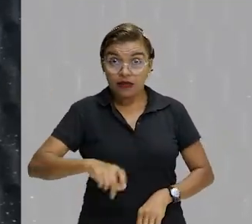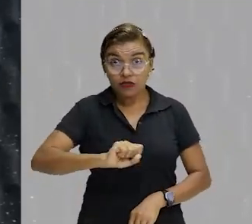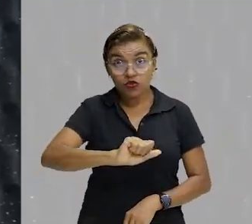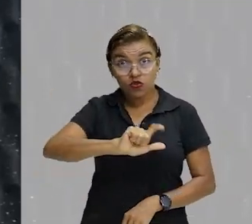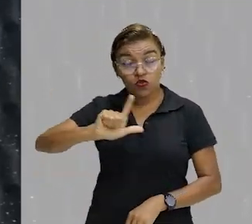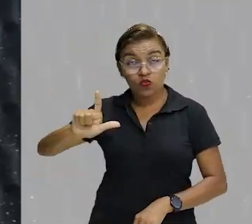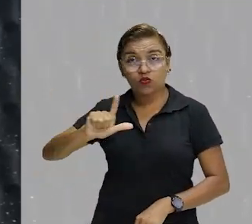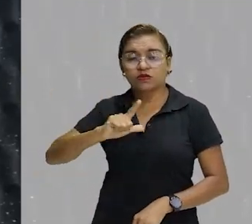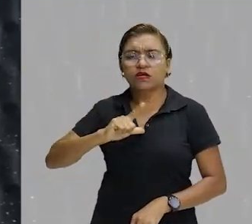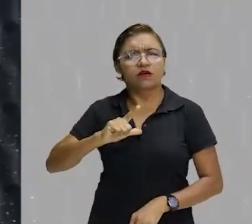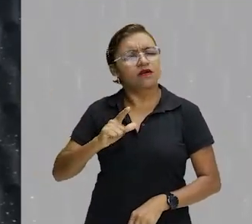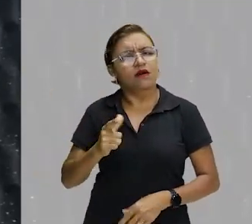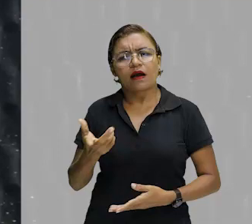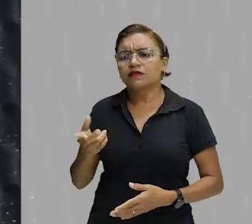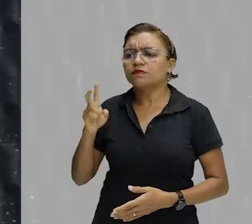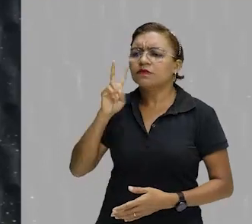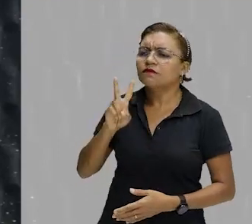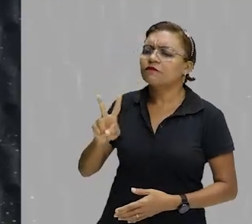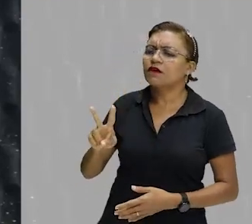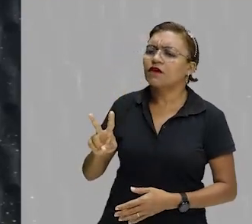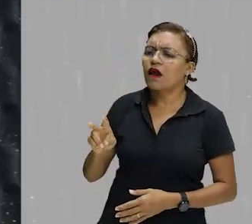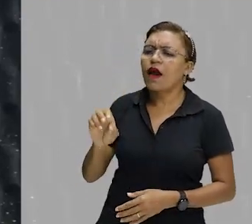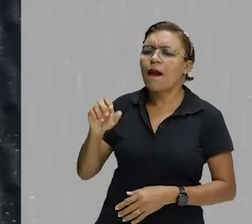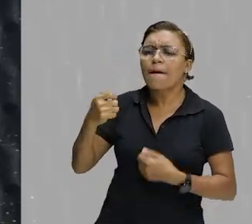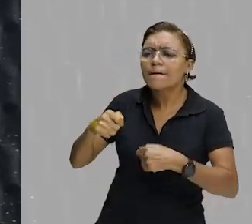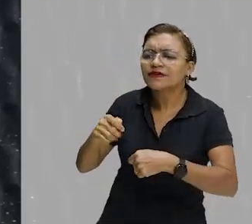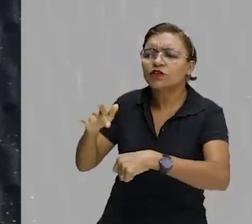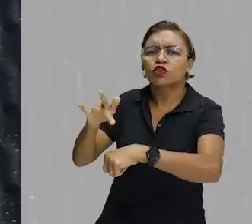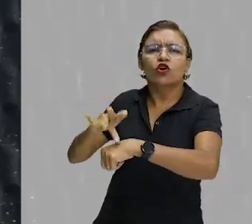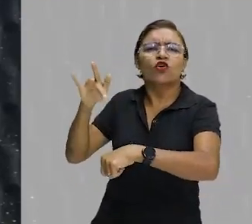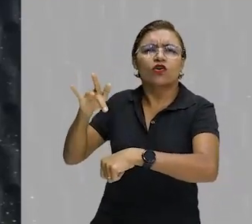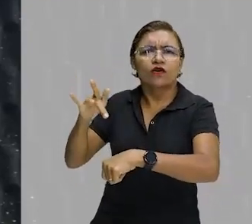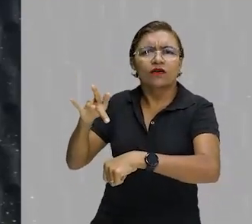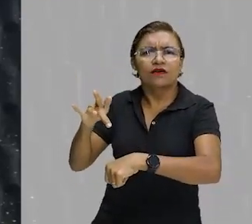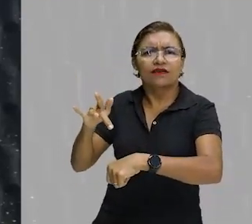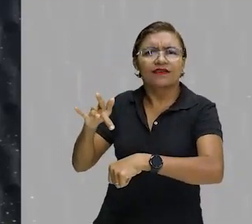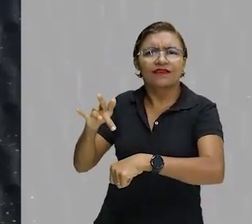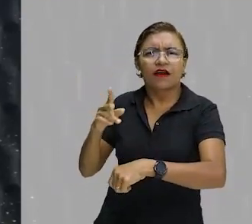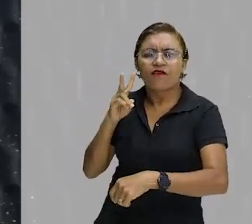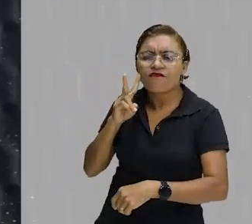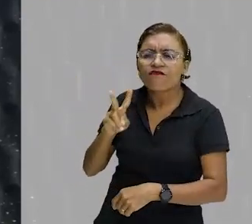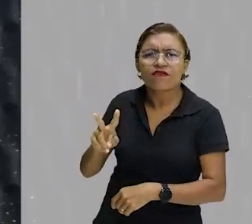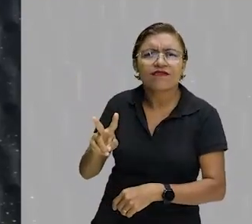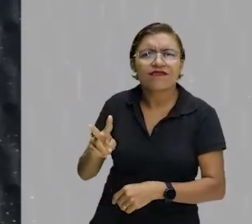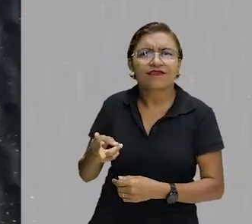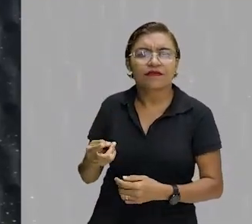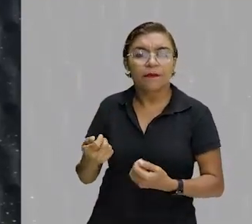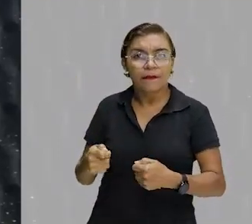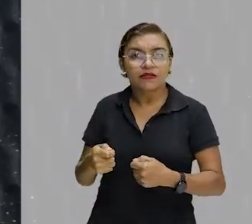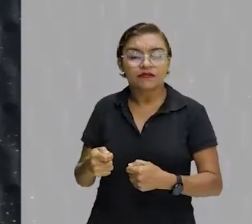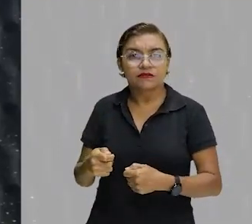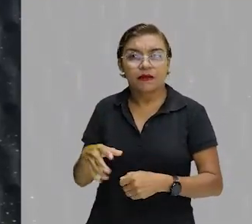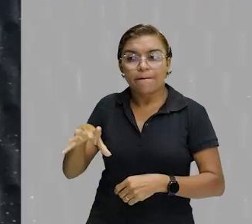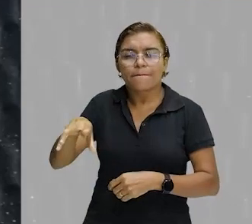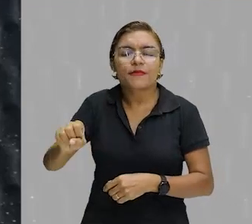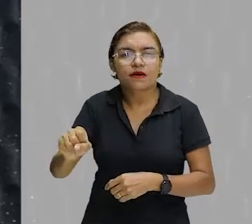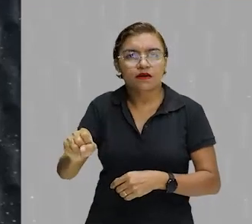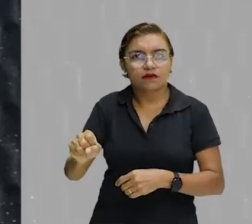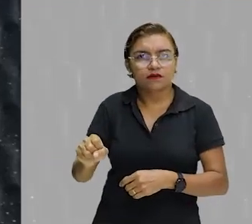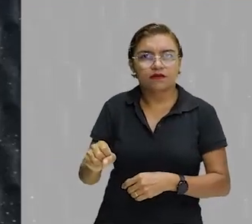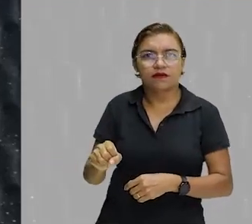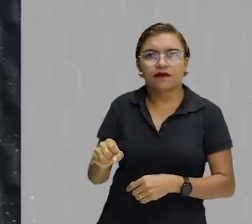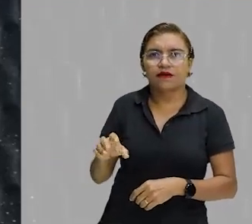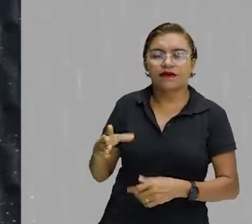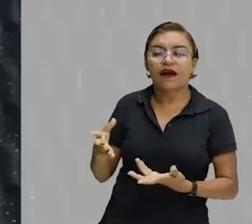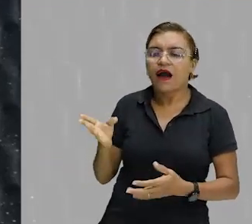costumam dizer assim, deixa eu tocar para ver. Né? Deixa eu ver, ou deixa eu ver, uma palavra só significa eu vou pegar. Né? Ou deixa eu